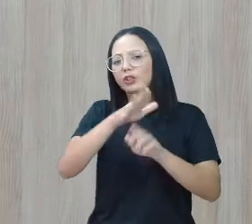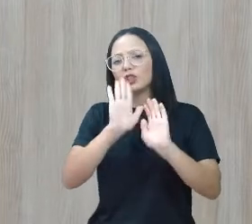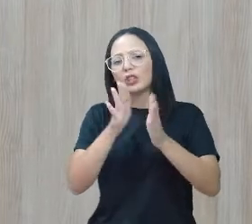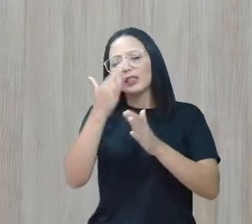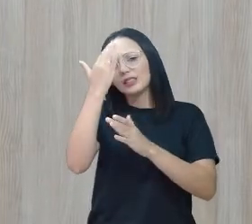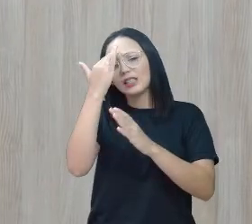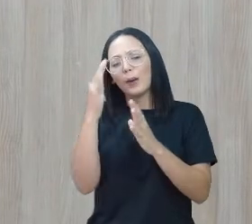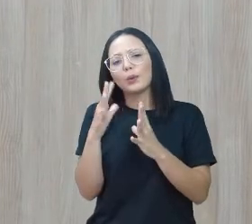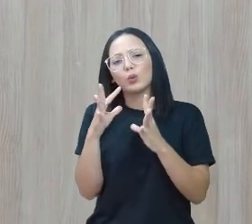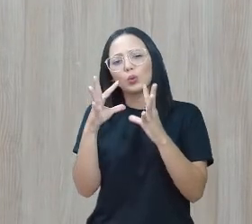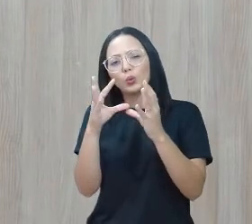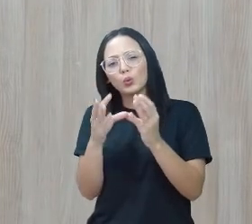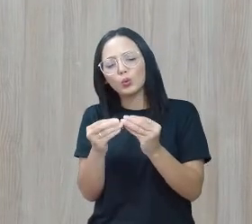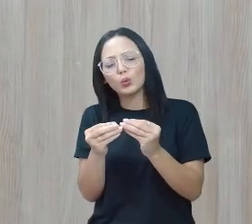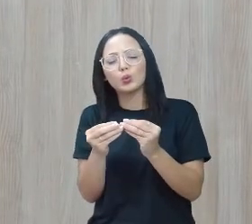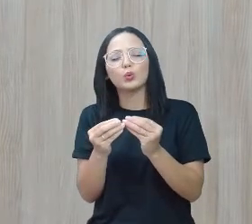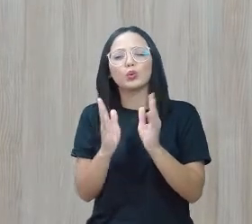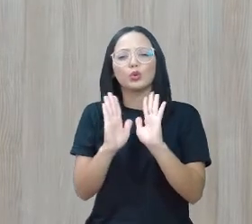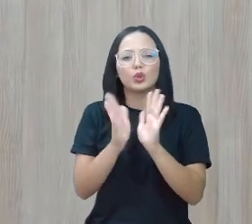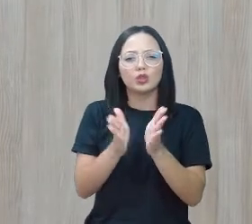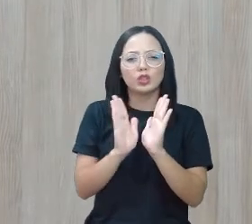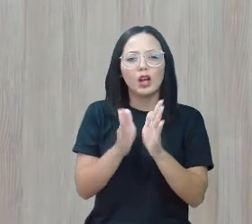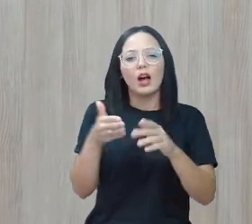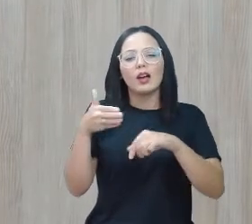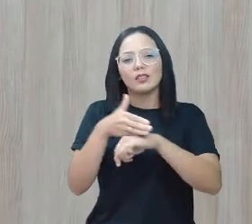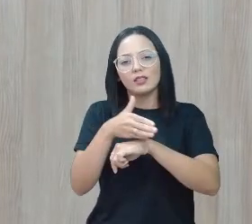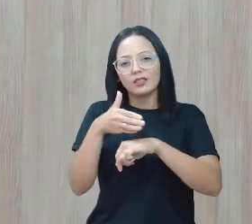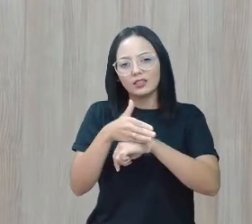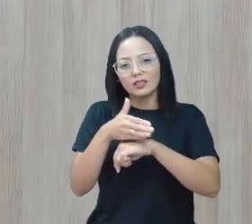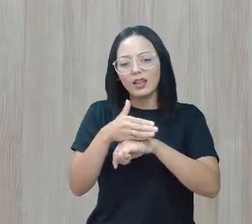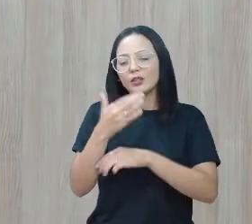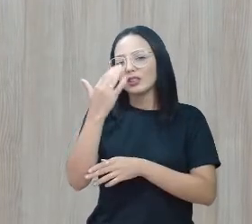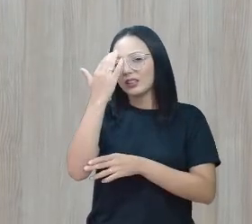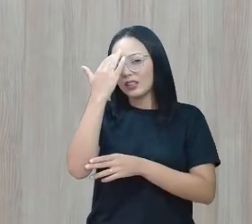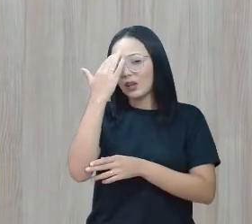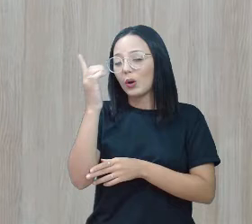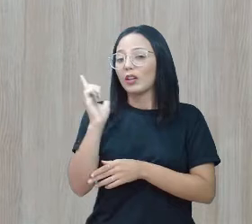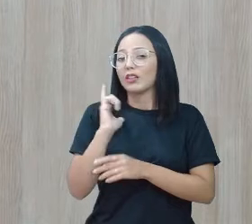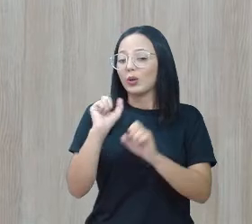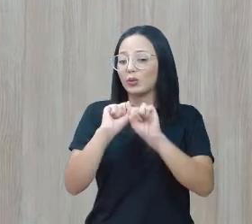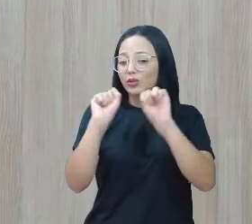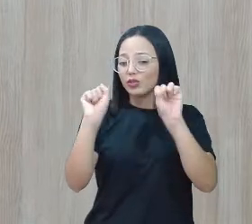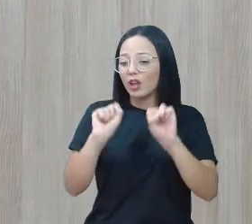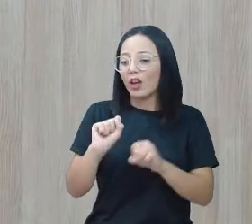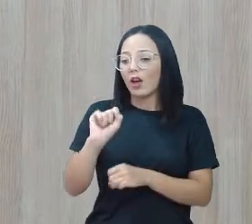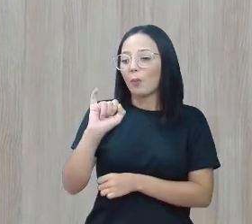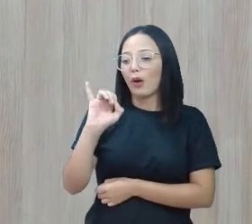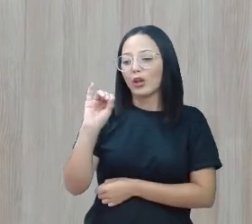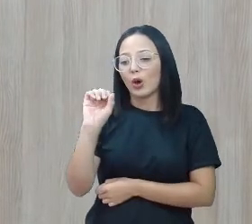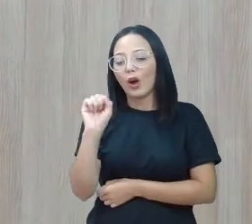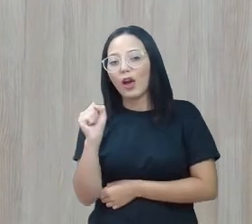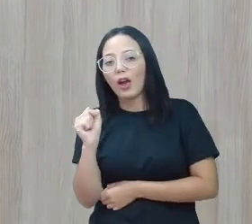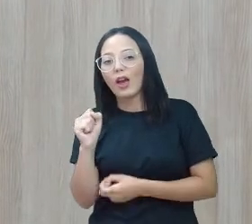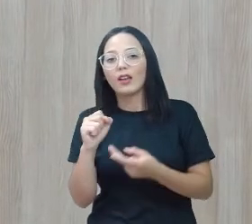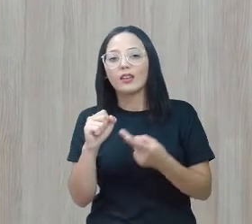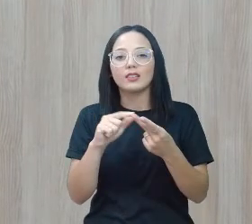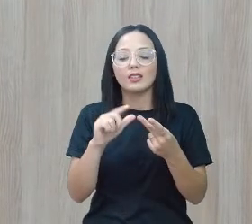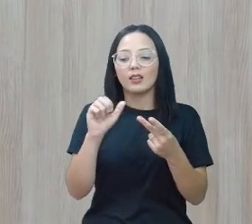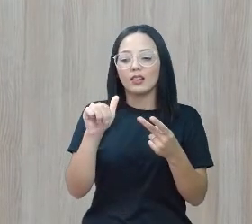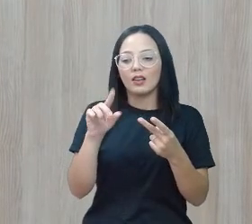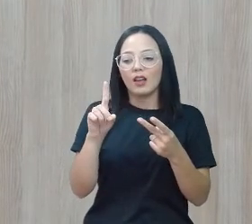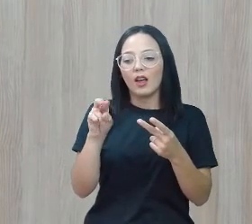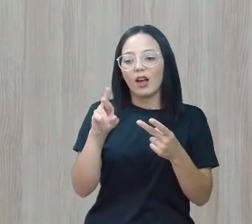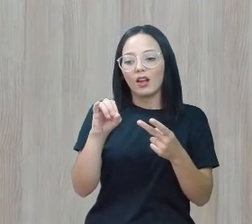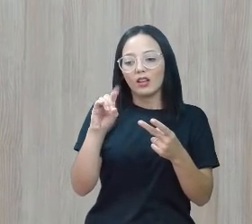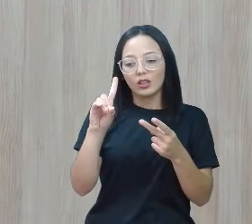todo o processo de acesso, não é? Quem tem o sistema iOS ou Android, coloca aí,